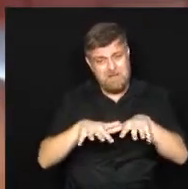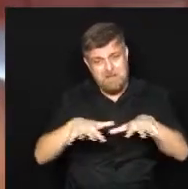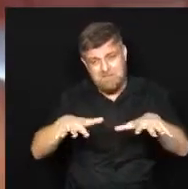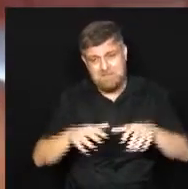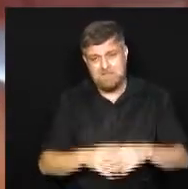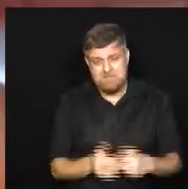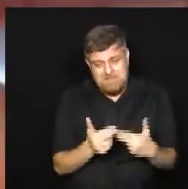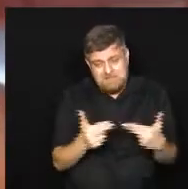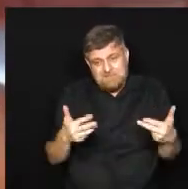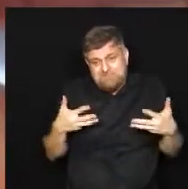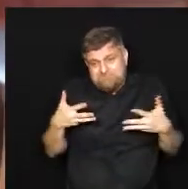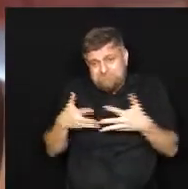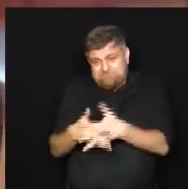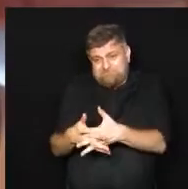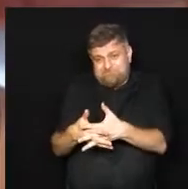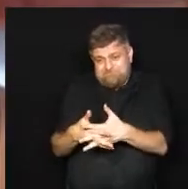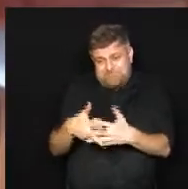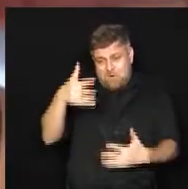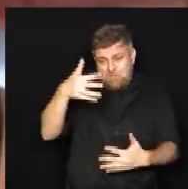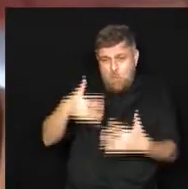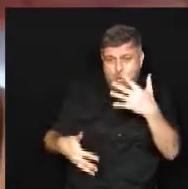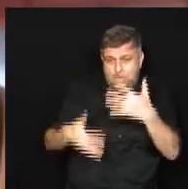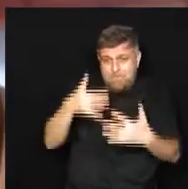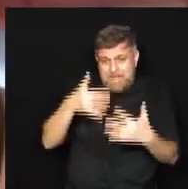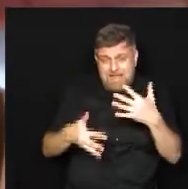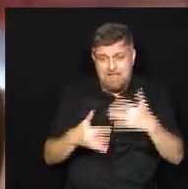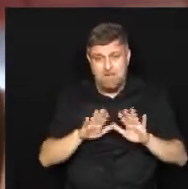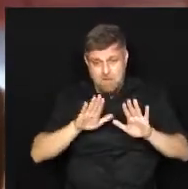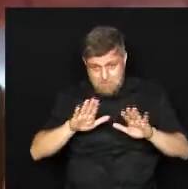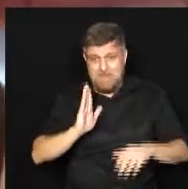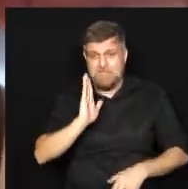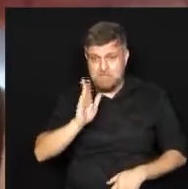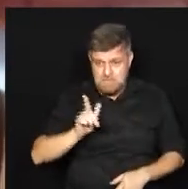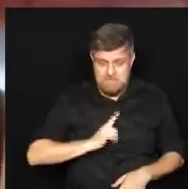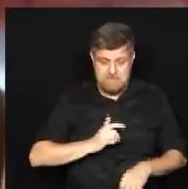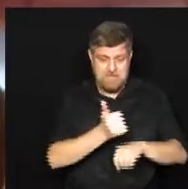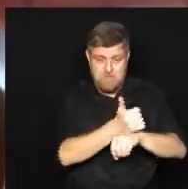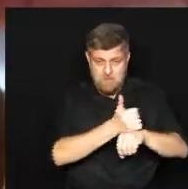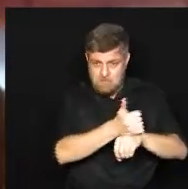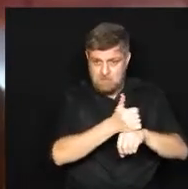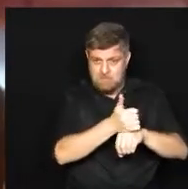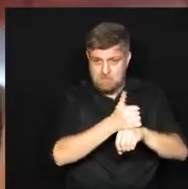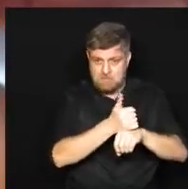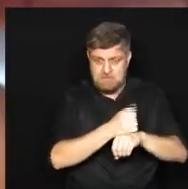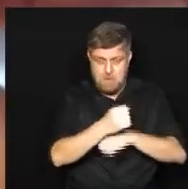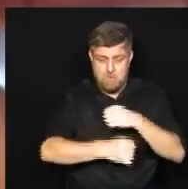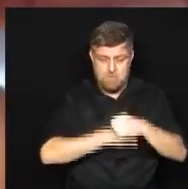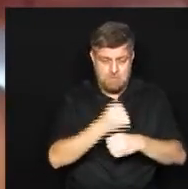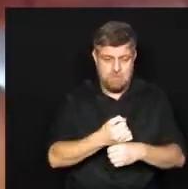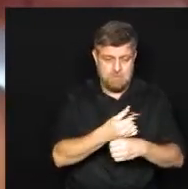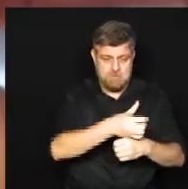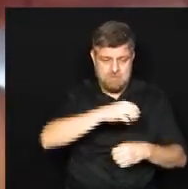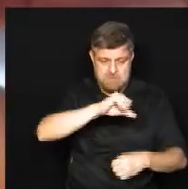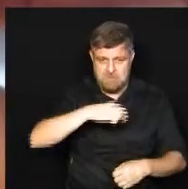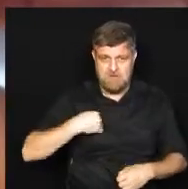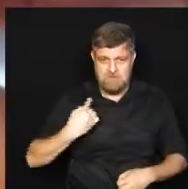mais complicadas, mas esse cargo foi criado em 2019 e nós